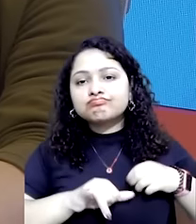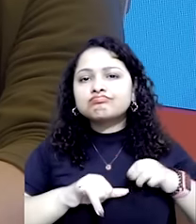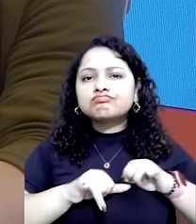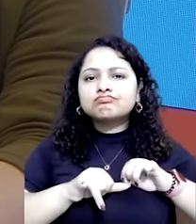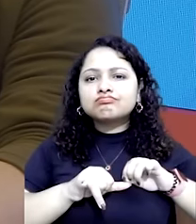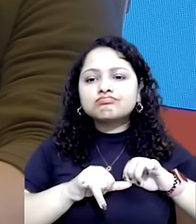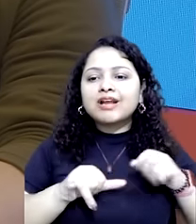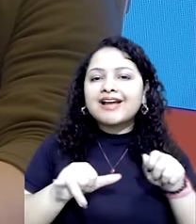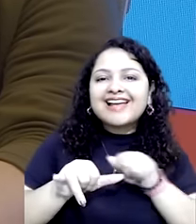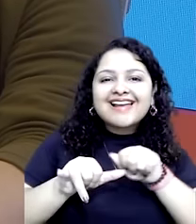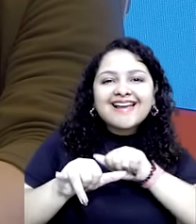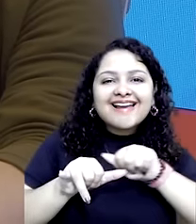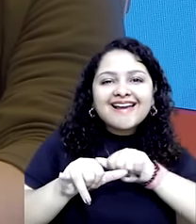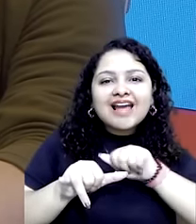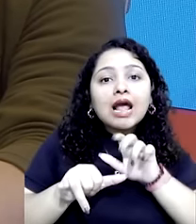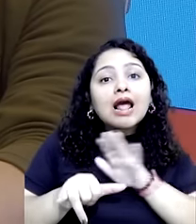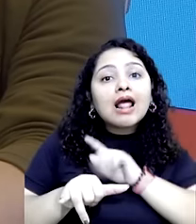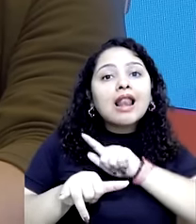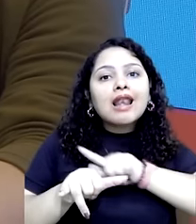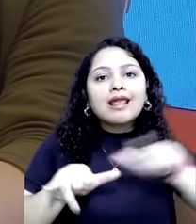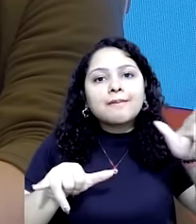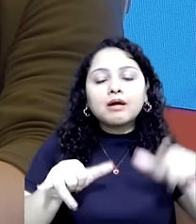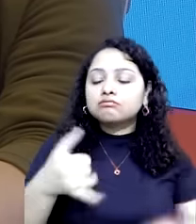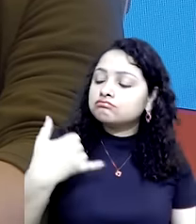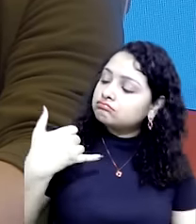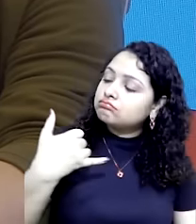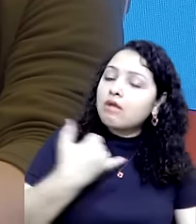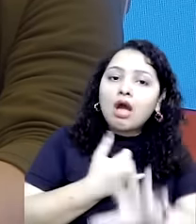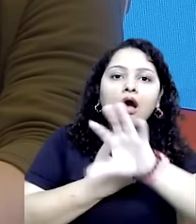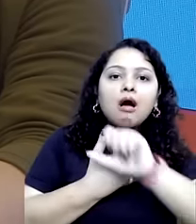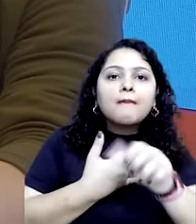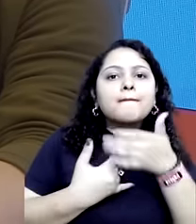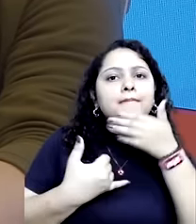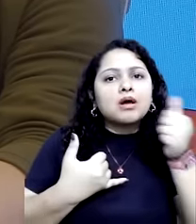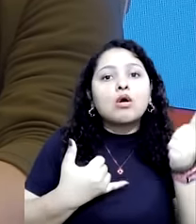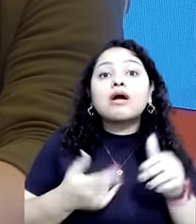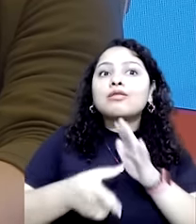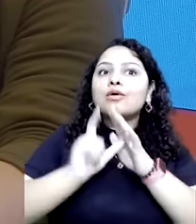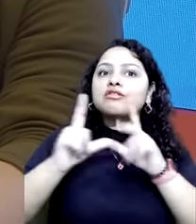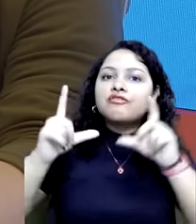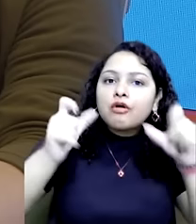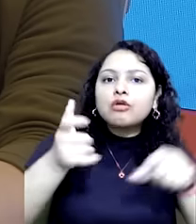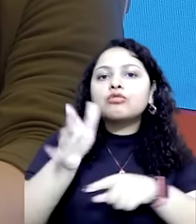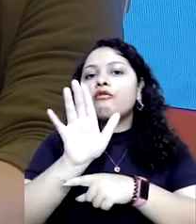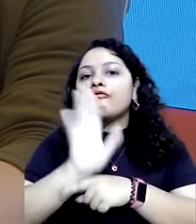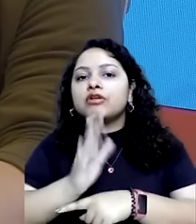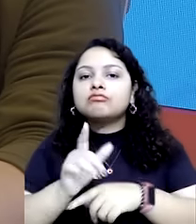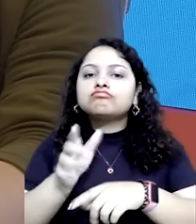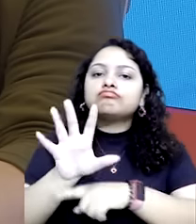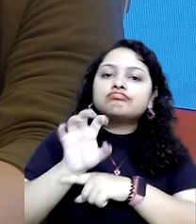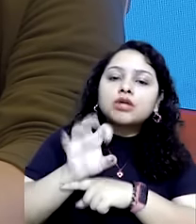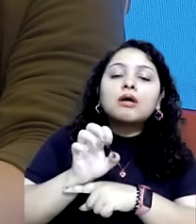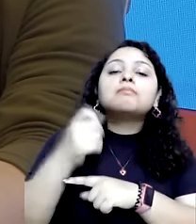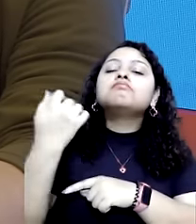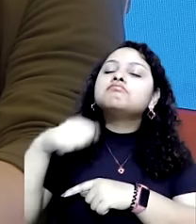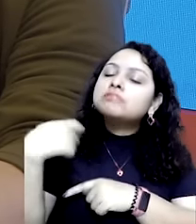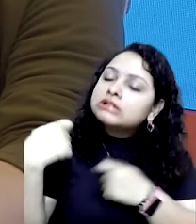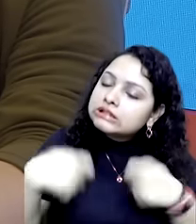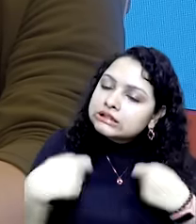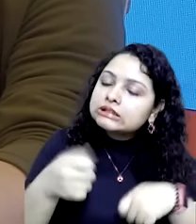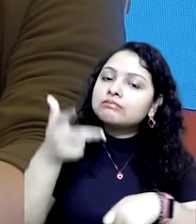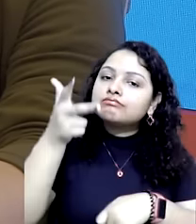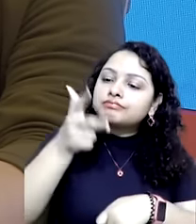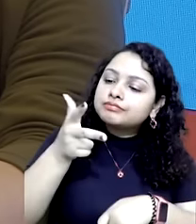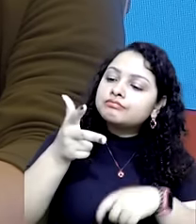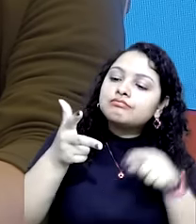digital fica ali fica sujeira tal então todas as vezes que for né tirar bater uma foto gravar um vídeo tem que limpar a